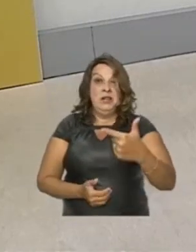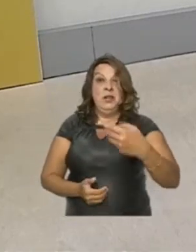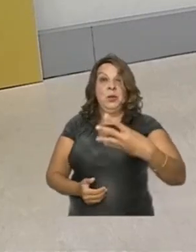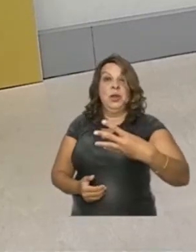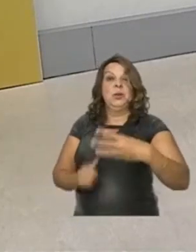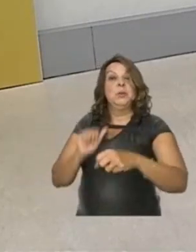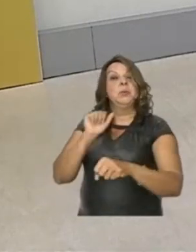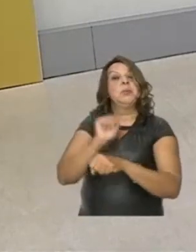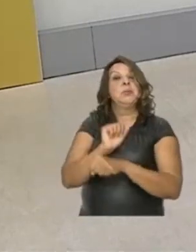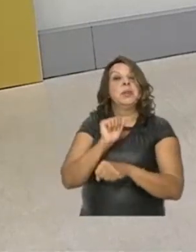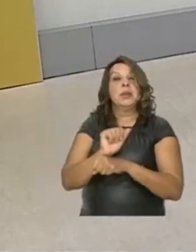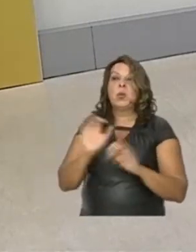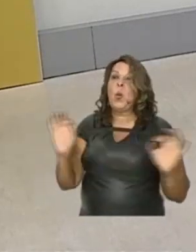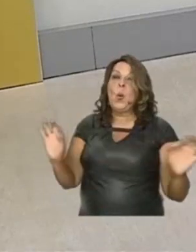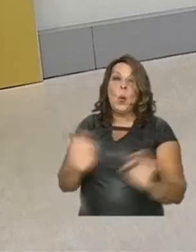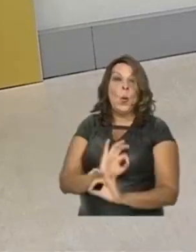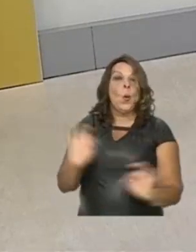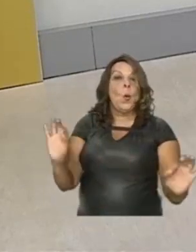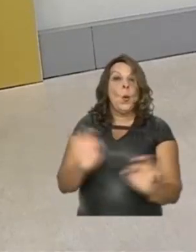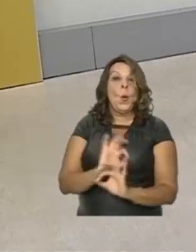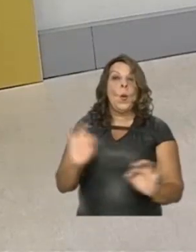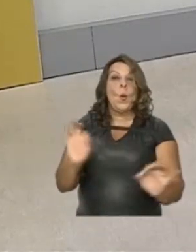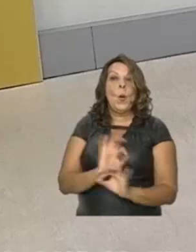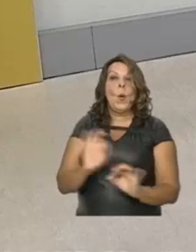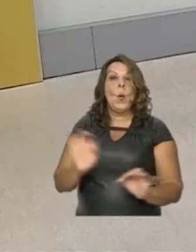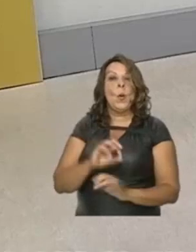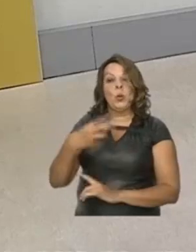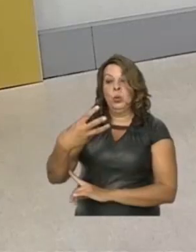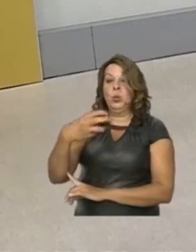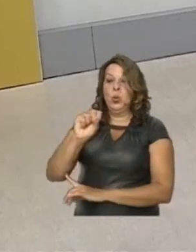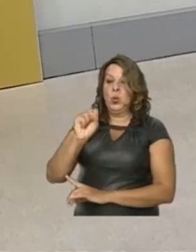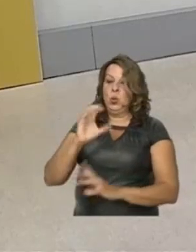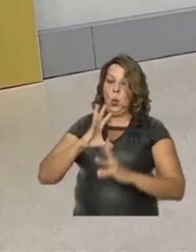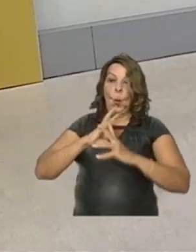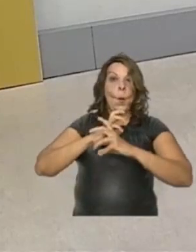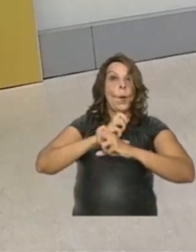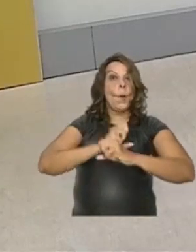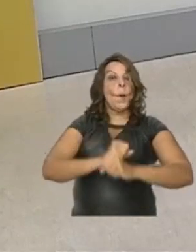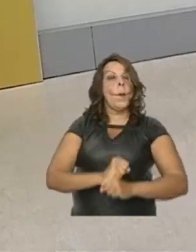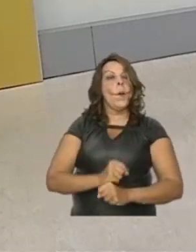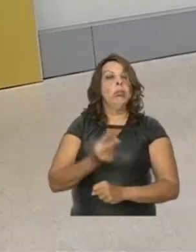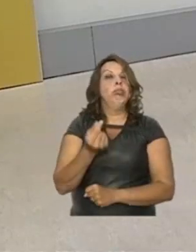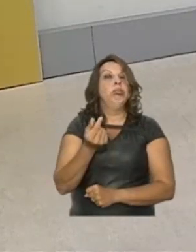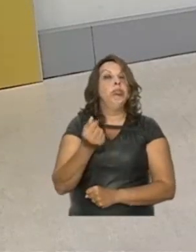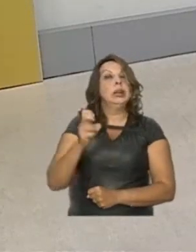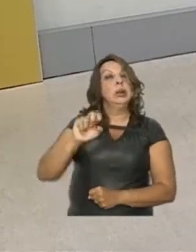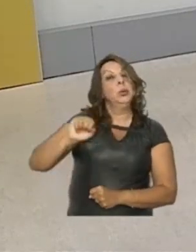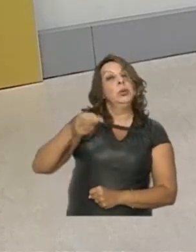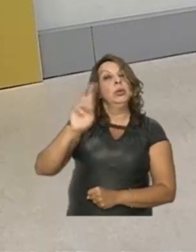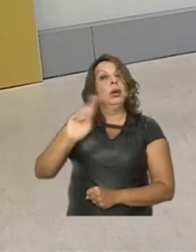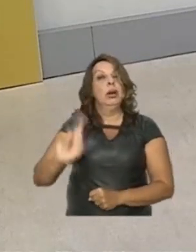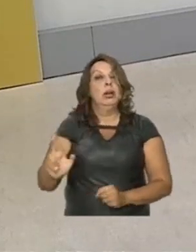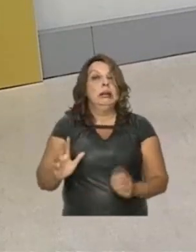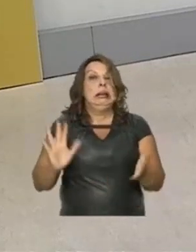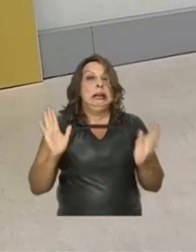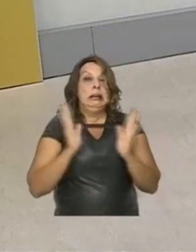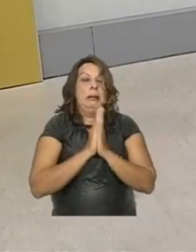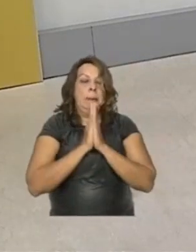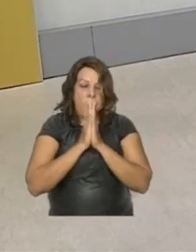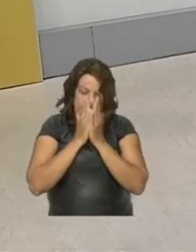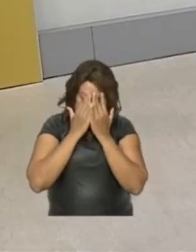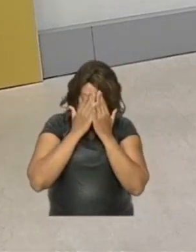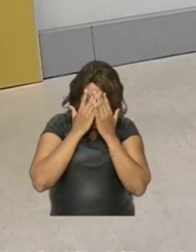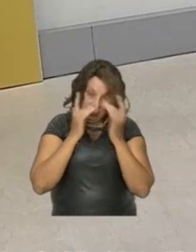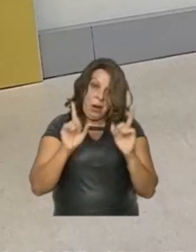títulos esperando, nada decidido, 38 bolinhas já chamadas, vale R$5.000. Que isso, minha gente,